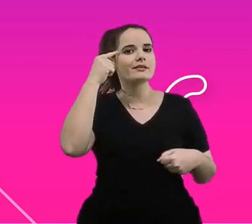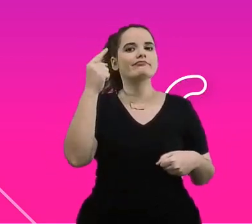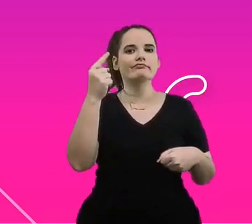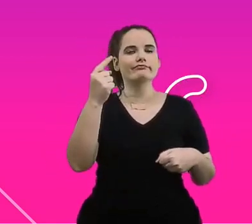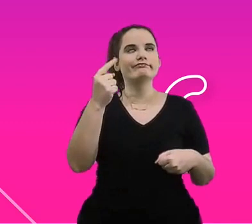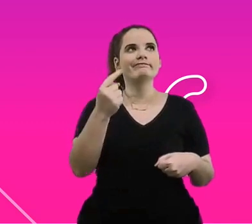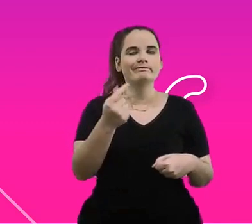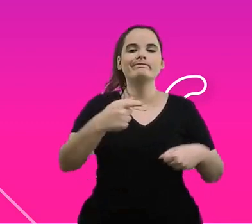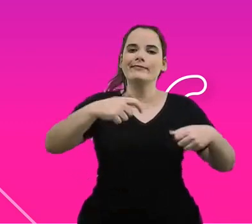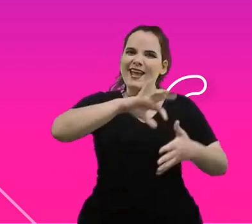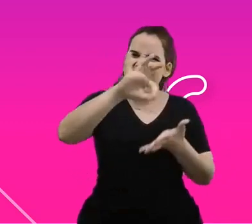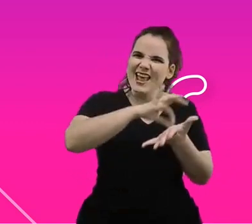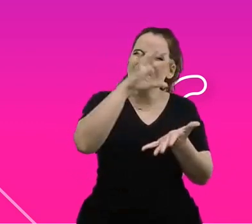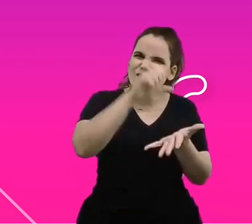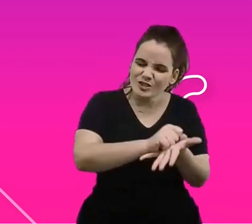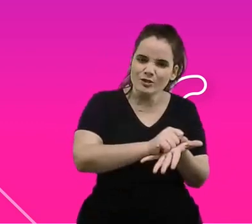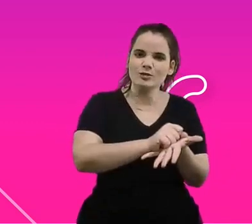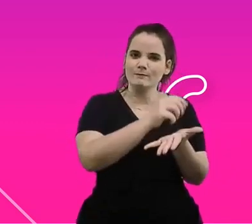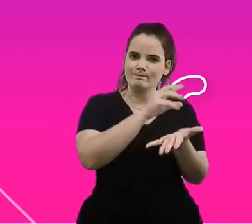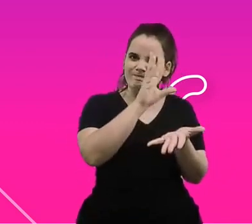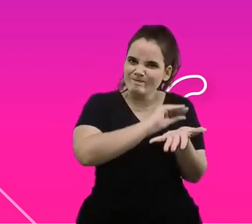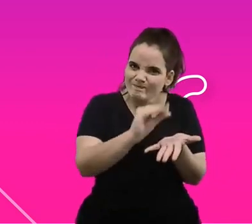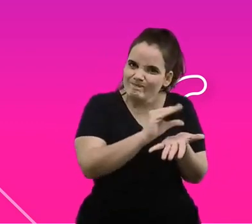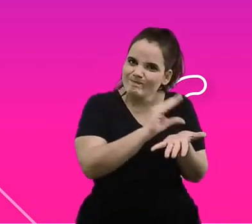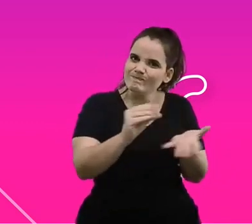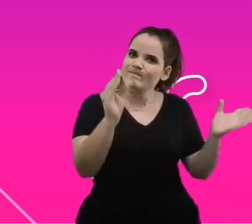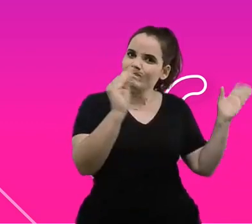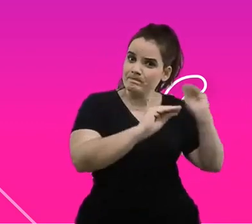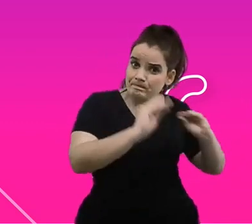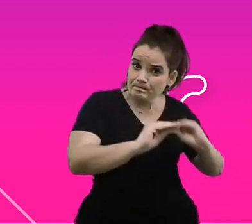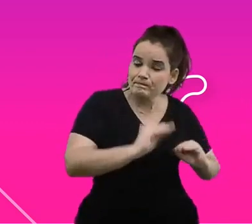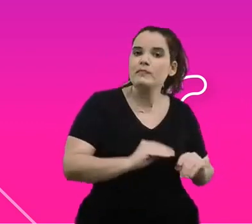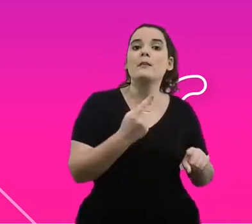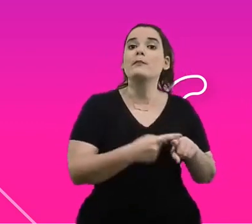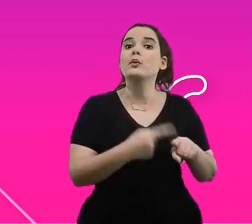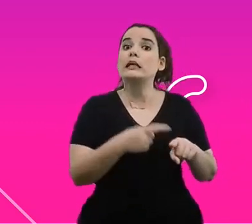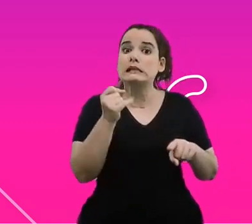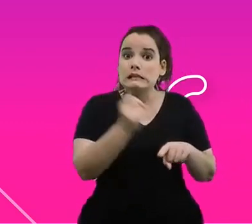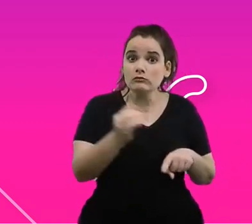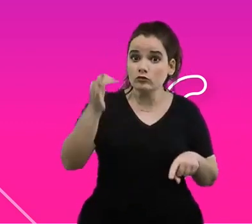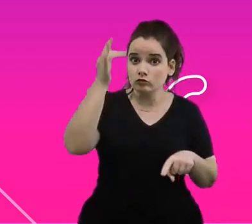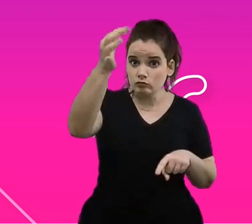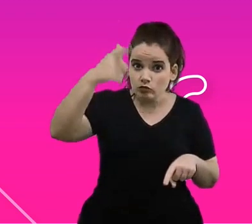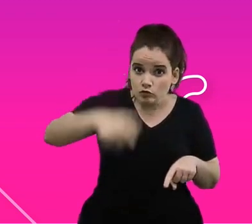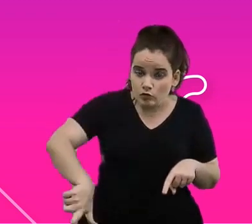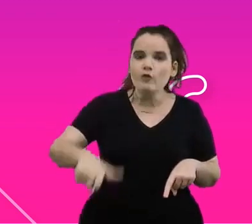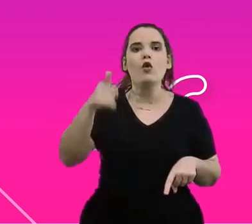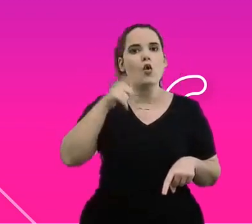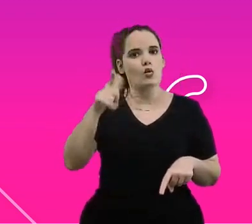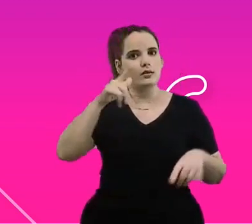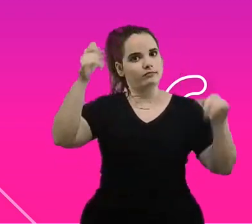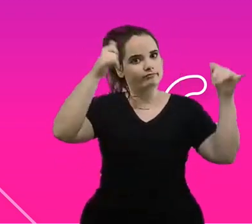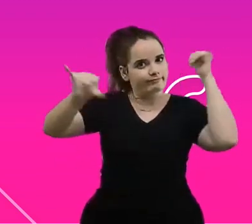gente consiga estar preparado para fazer uma vigilância em saúde melhor em caso de novos eventos como esse.